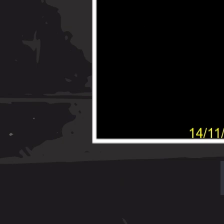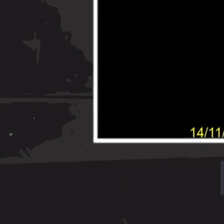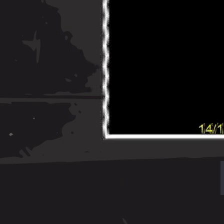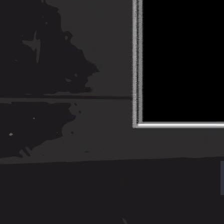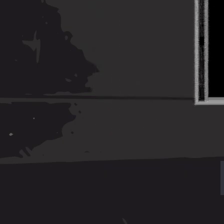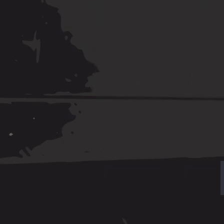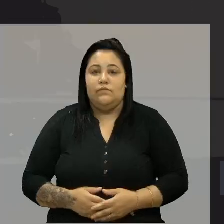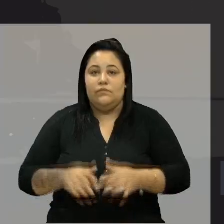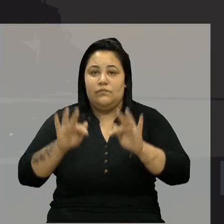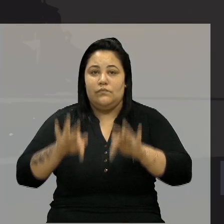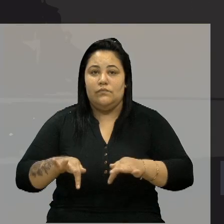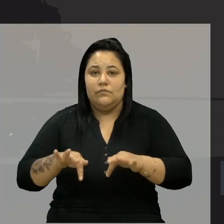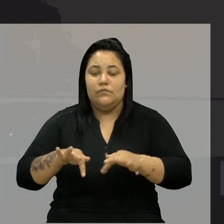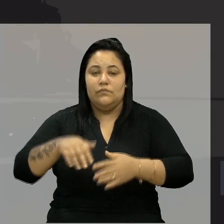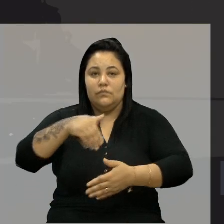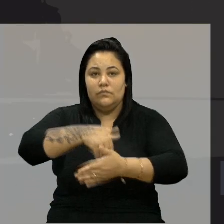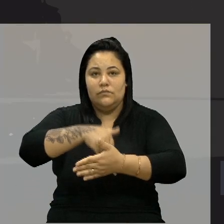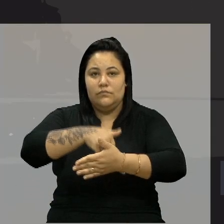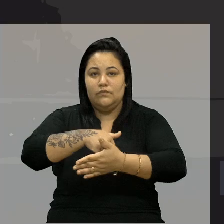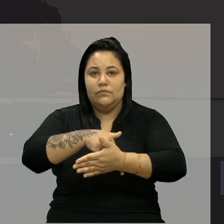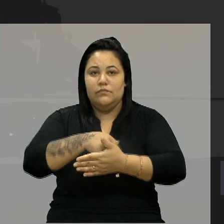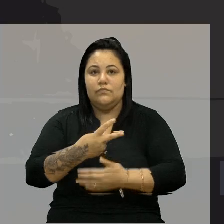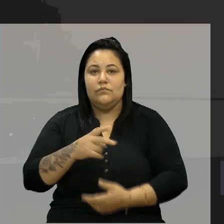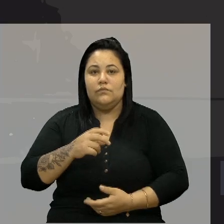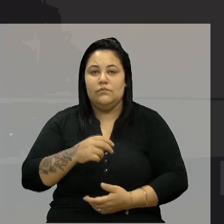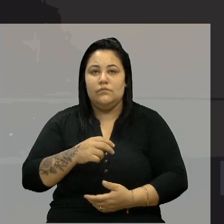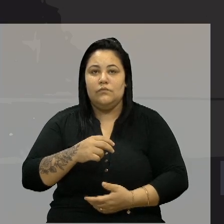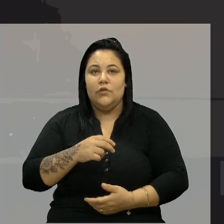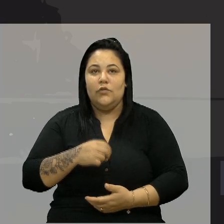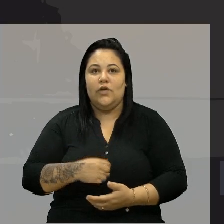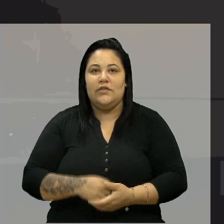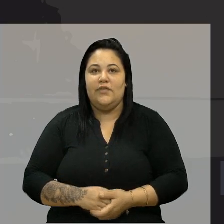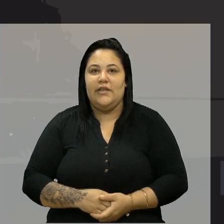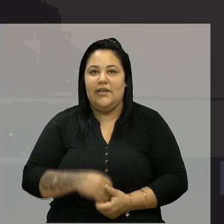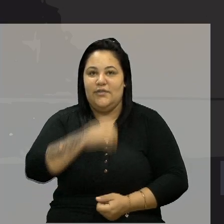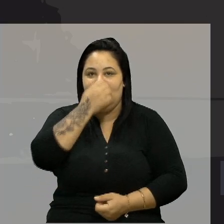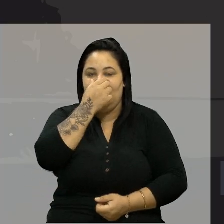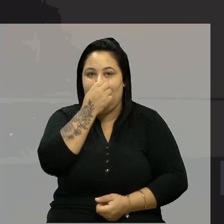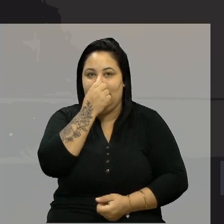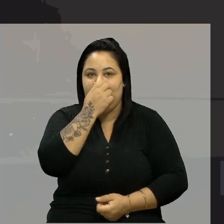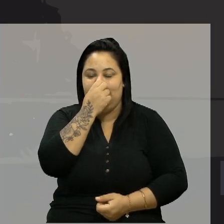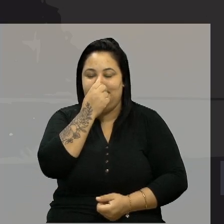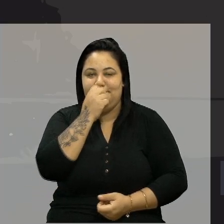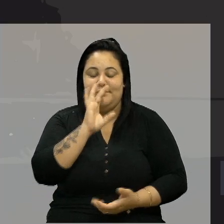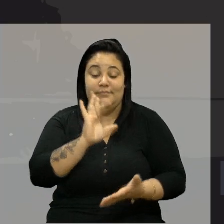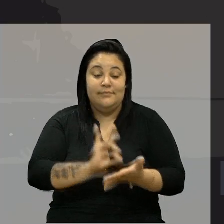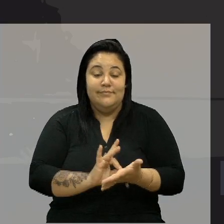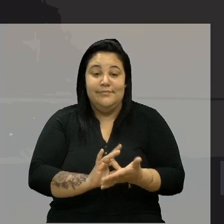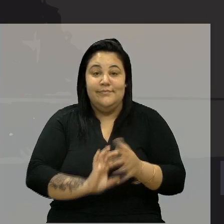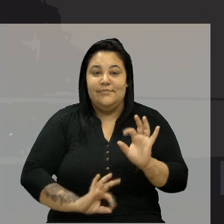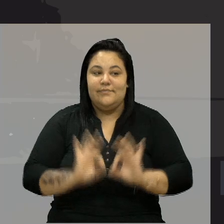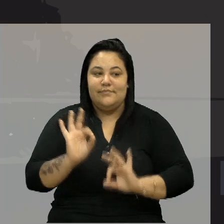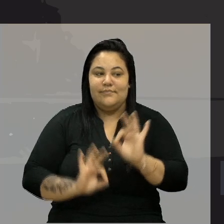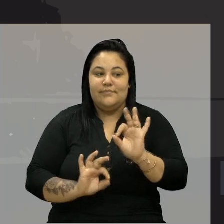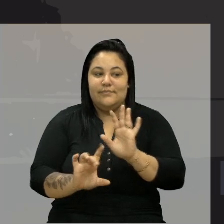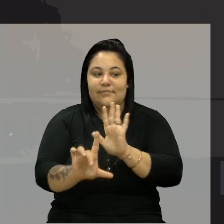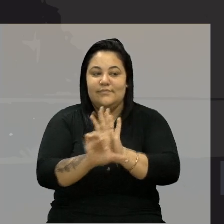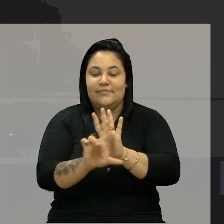Encerrado o registro dos votos, encerrada a votação. O projeto de lei número